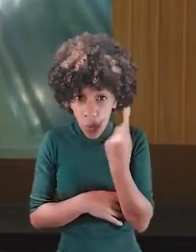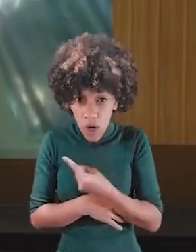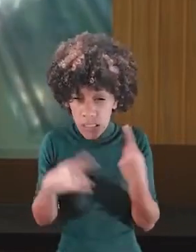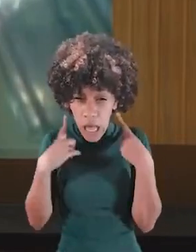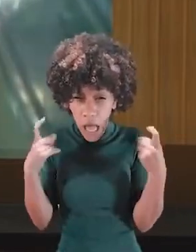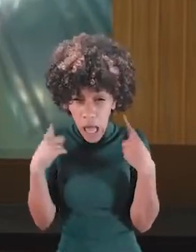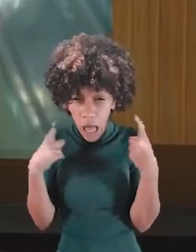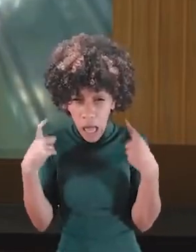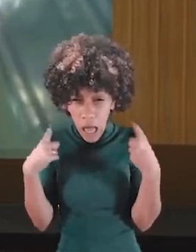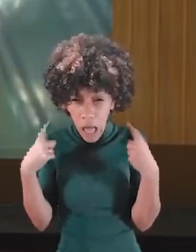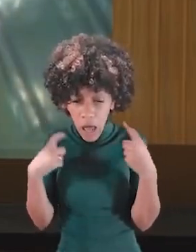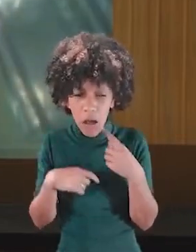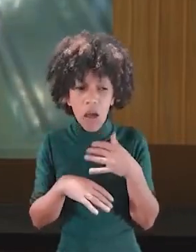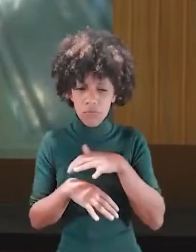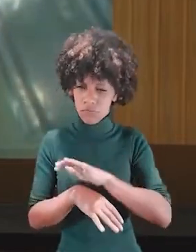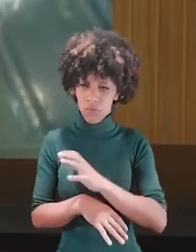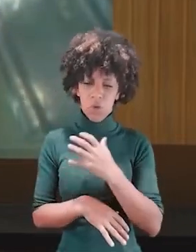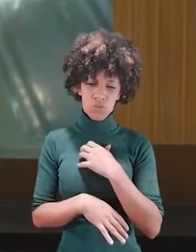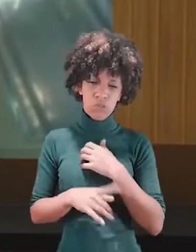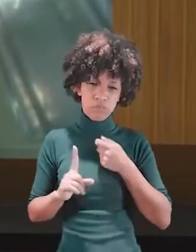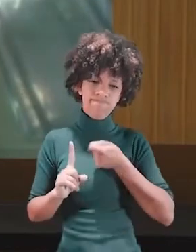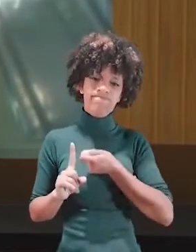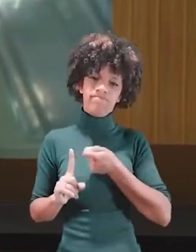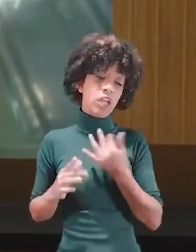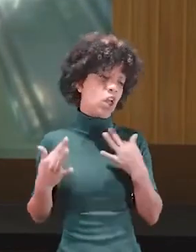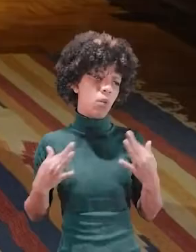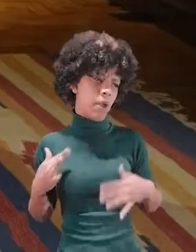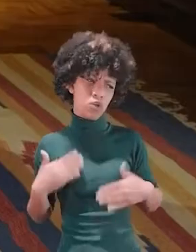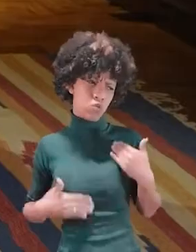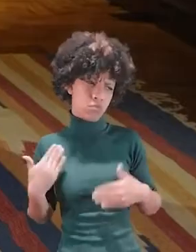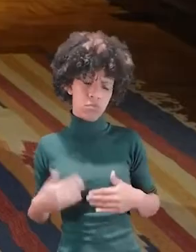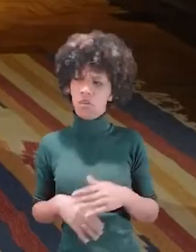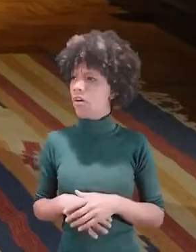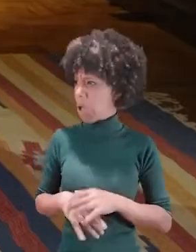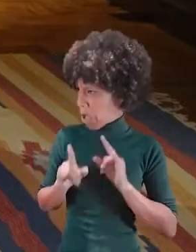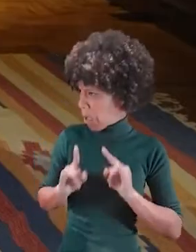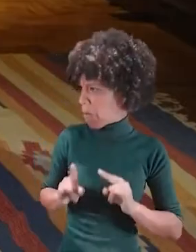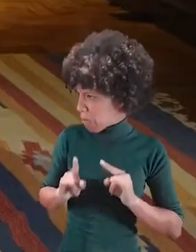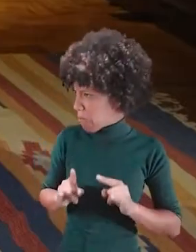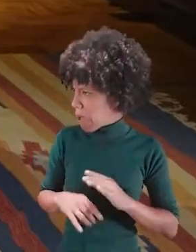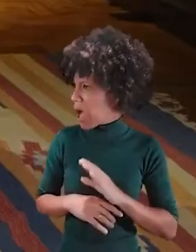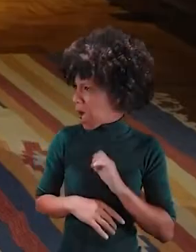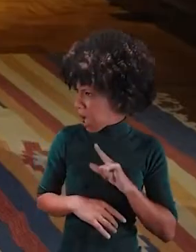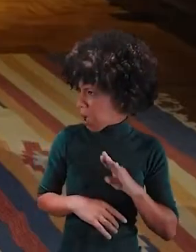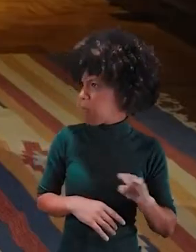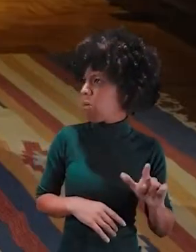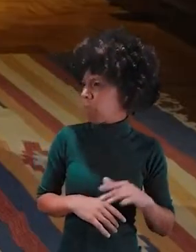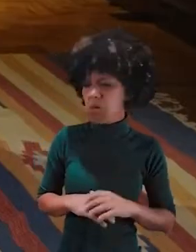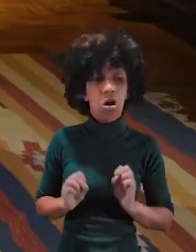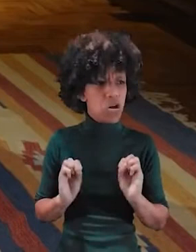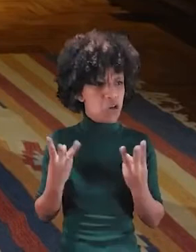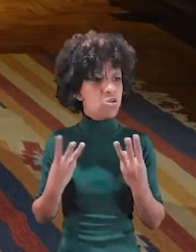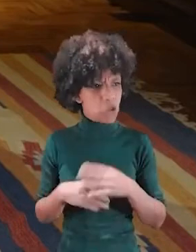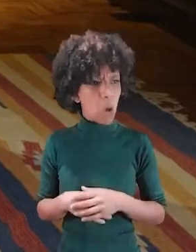por 48 horas. Essa é uma forma de tortura que não machuca o corpo. Aí Caralho, depois Metallica tirava ele de lá. bombando em Kabum, mano. Show do